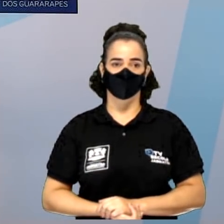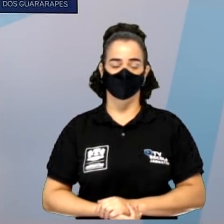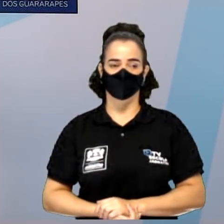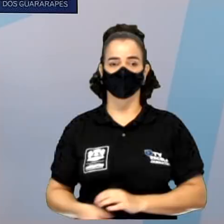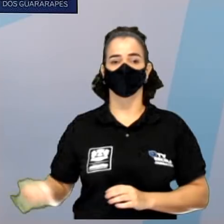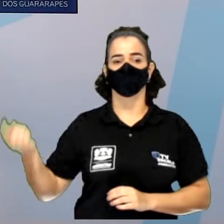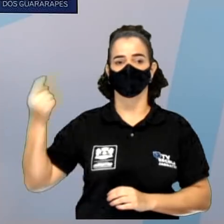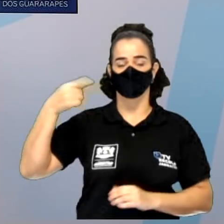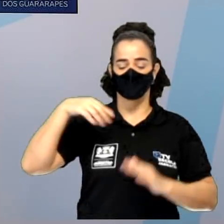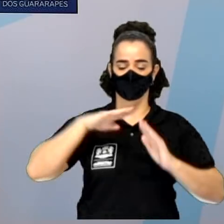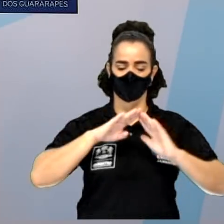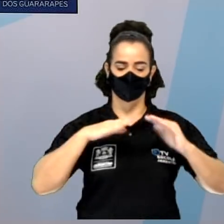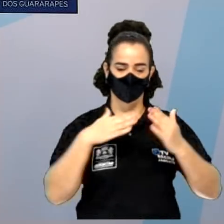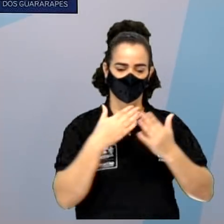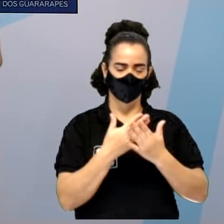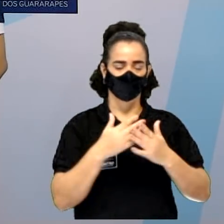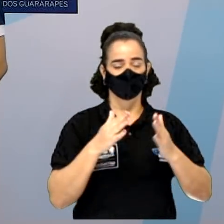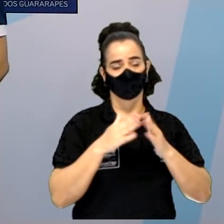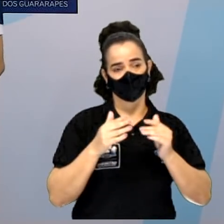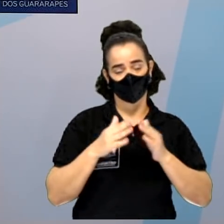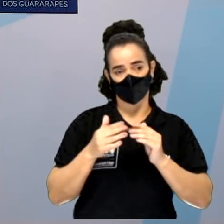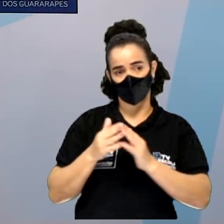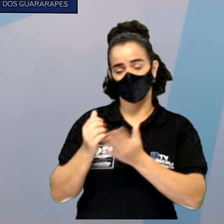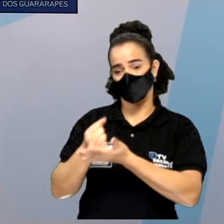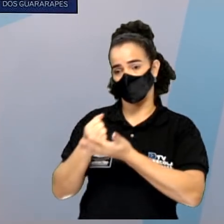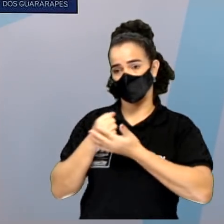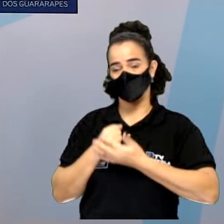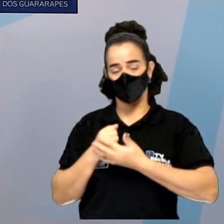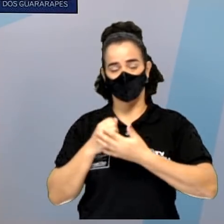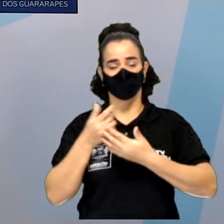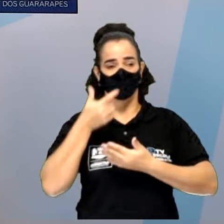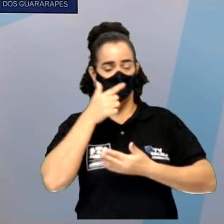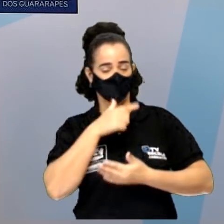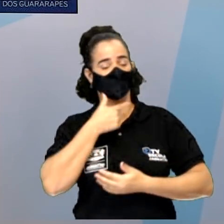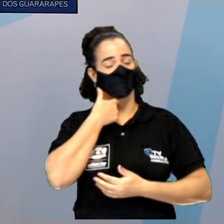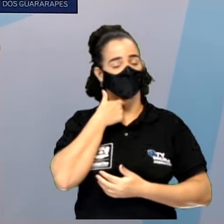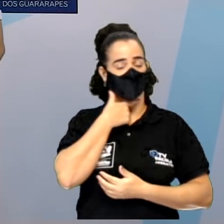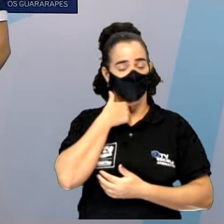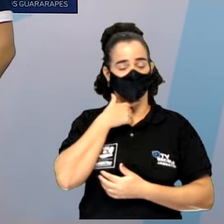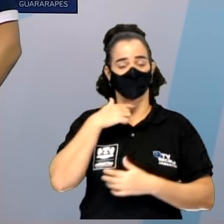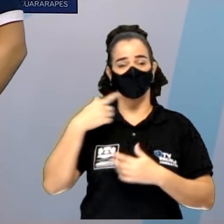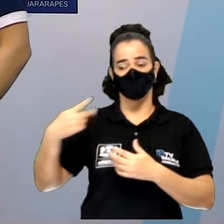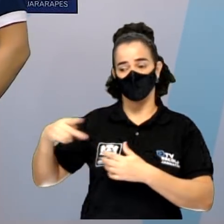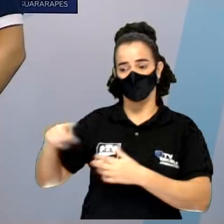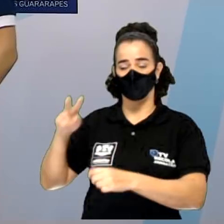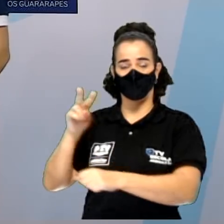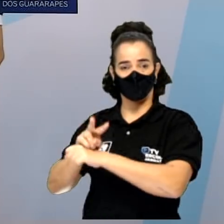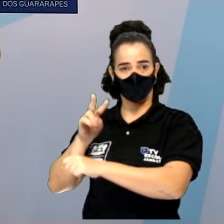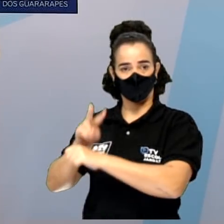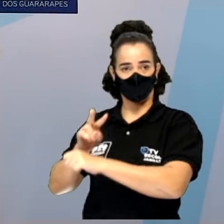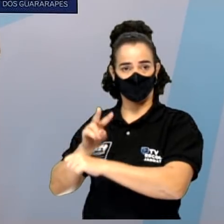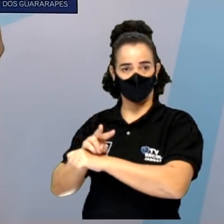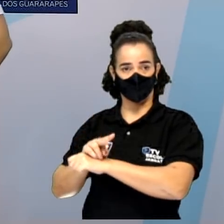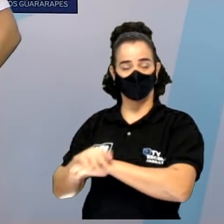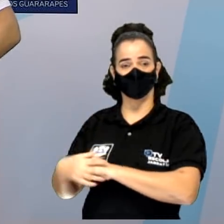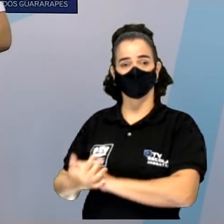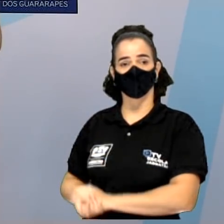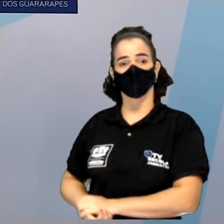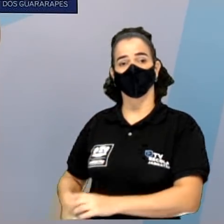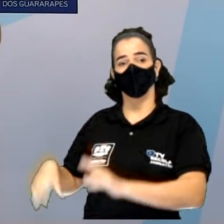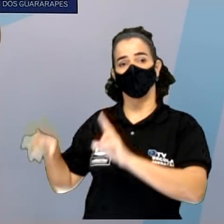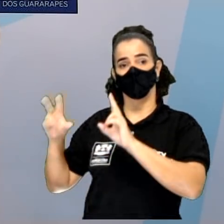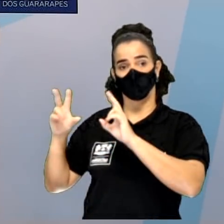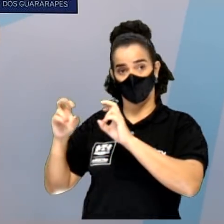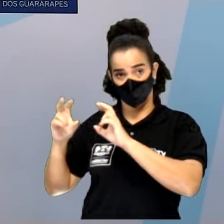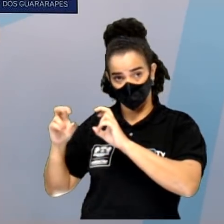veio à escola pedir-me intercessão para conseguir vaga para a filhinha de uma sua protegida. O termo sua dá